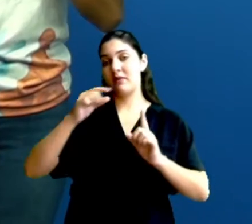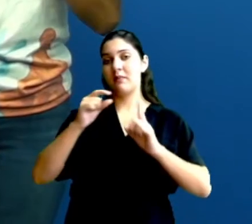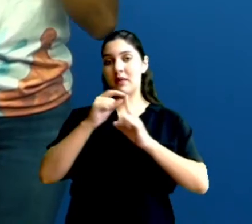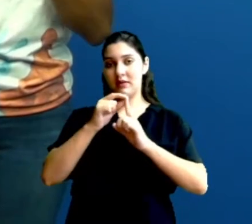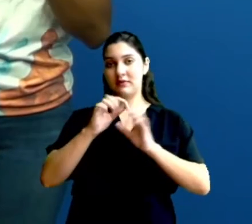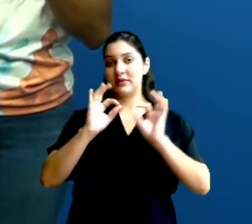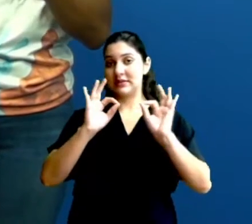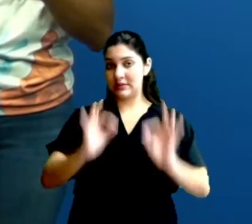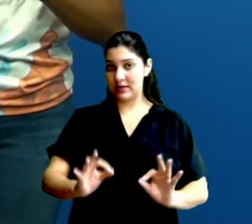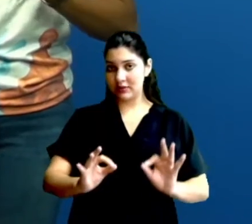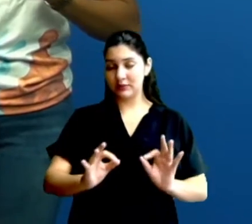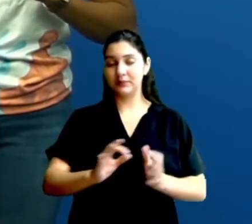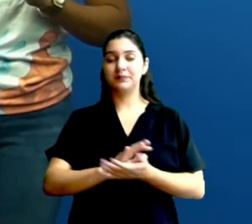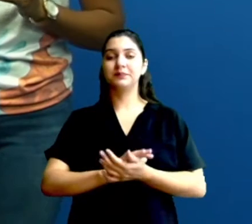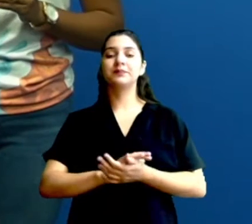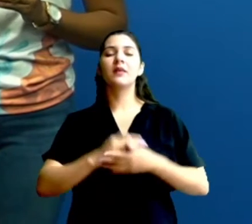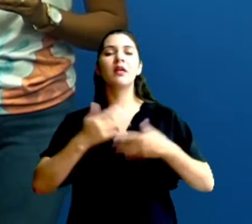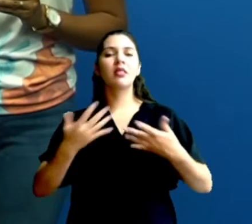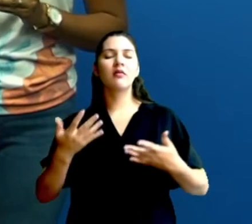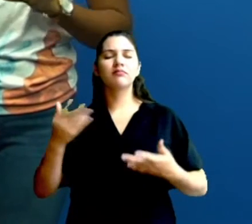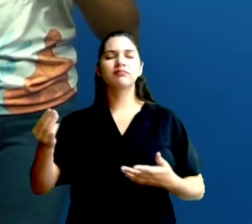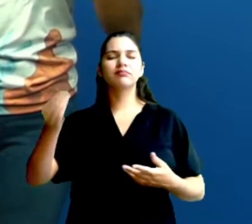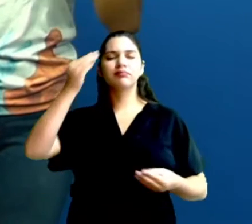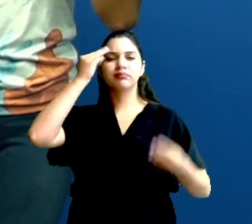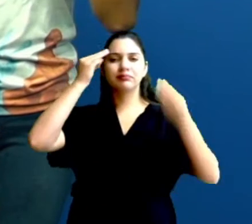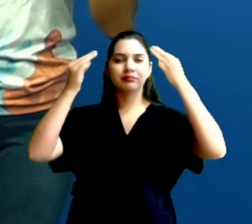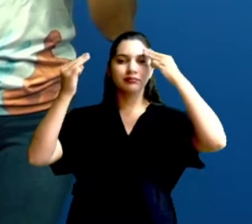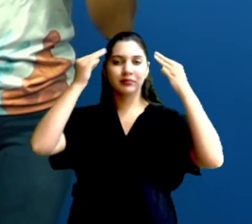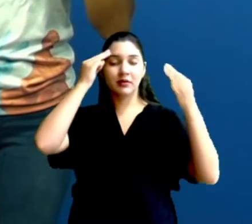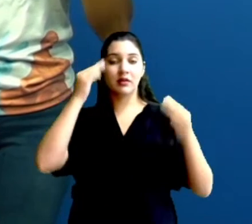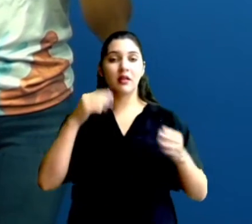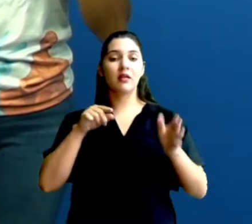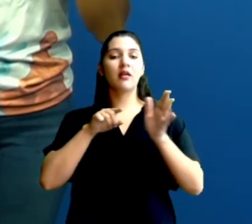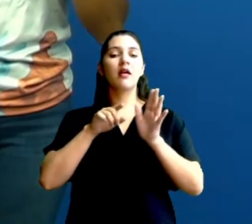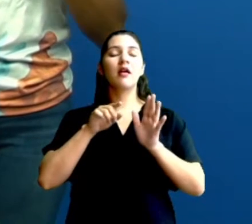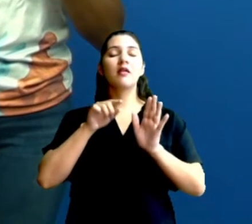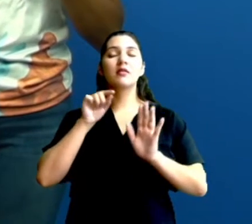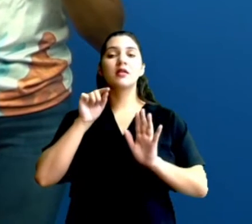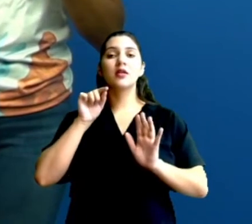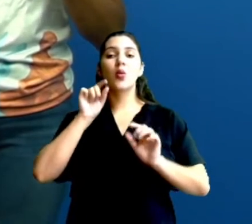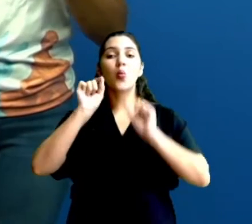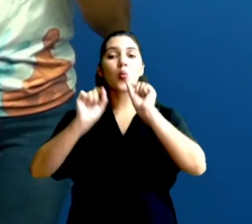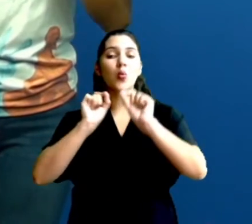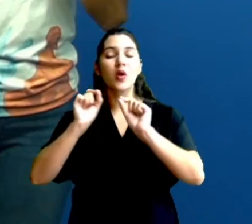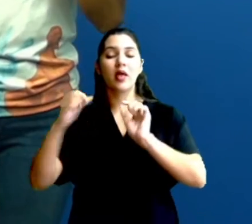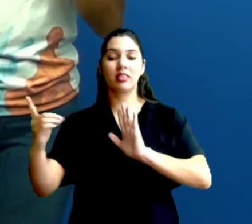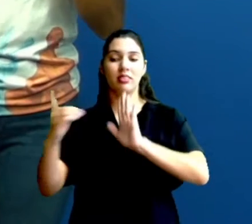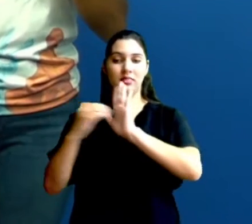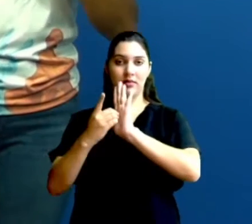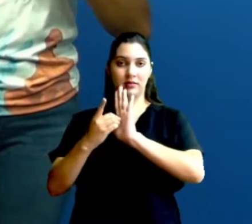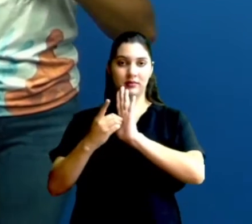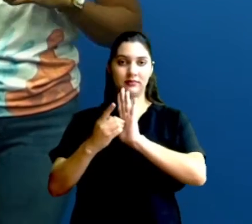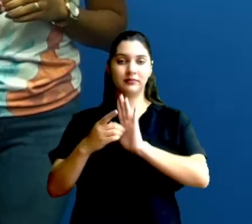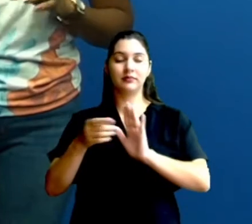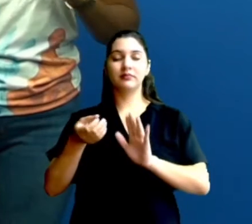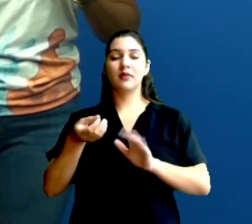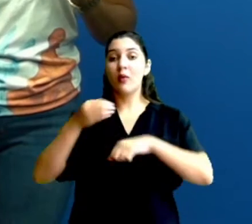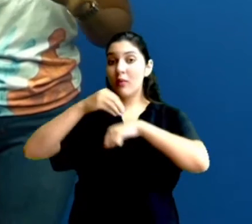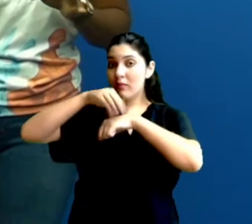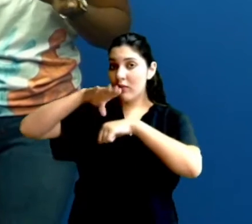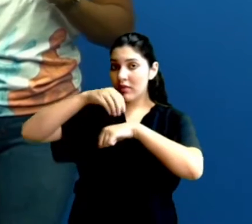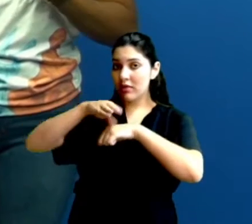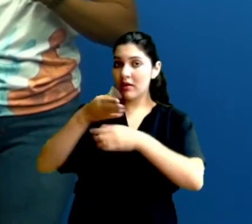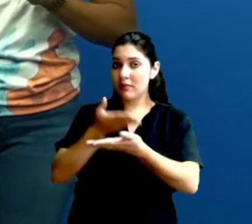palavra, certo? Então, vai memorizando aí a questão de denotação. Uma dica para